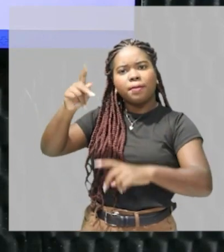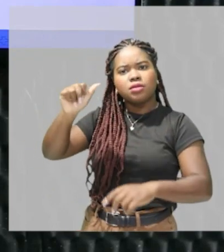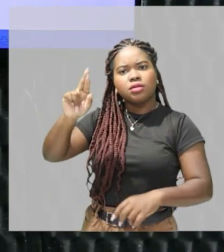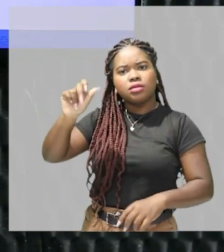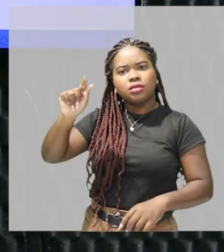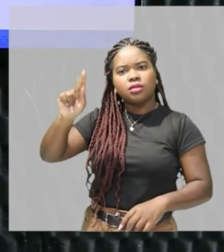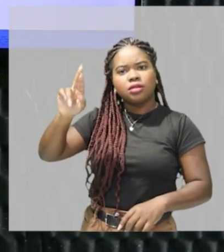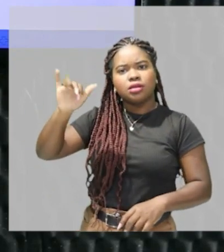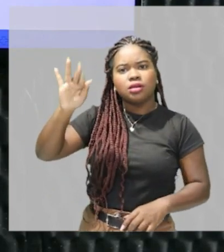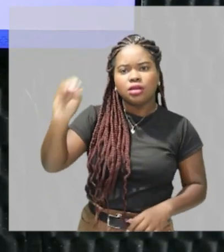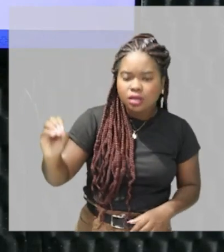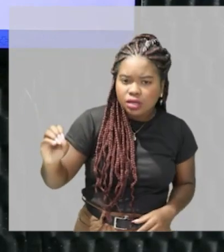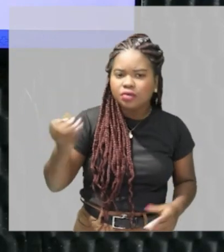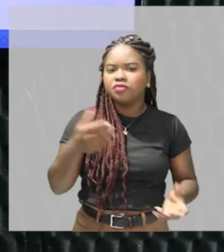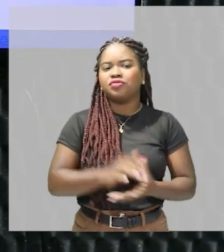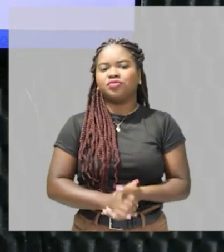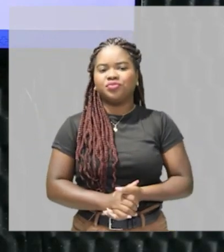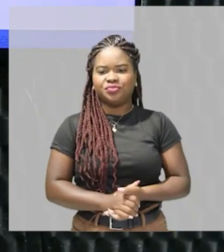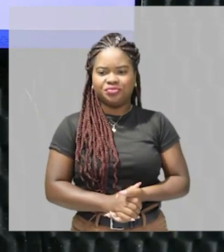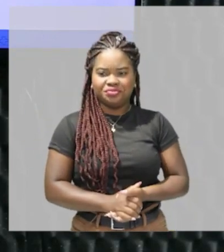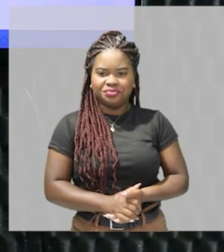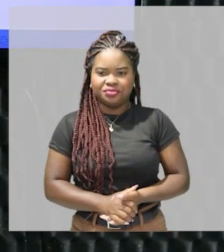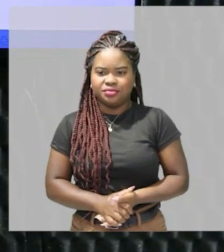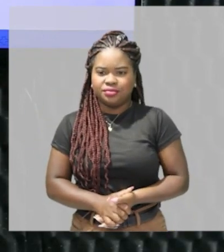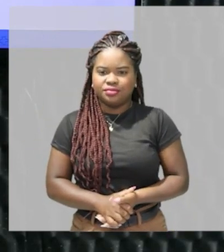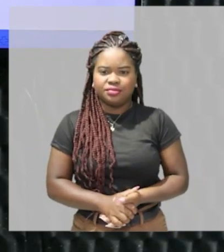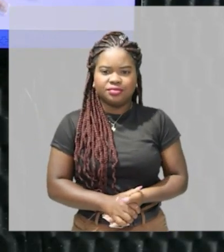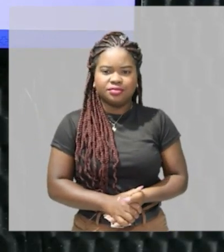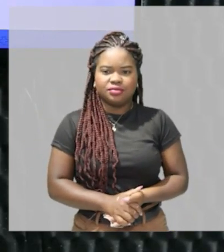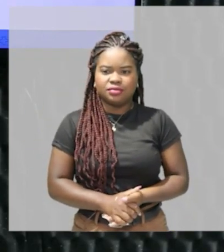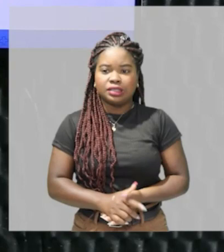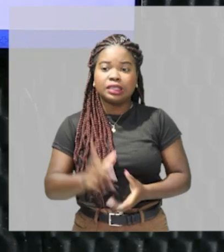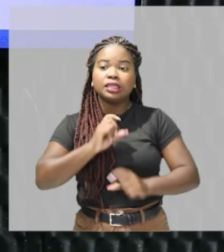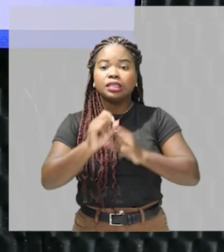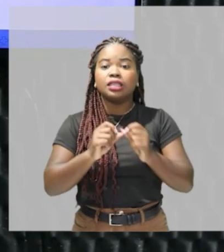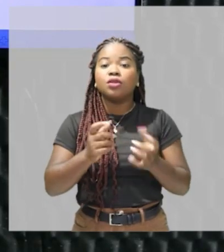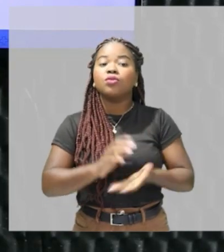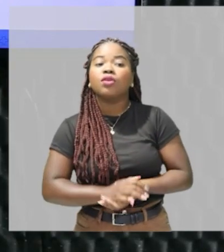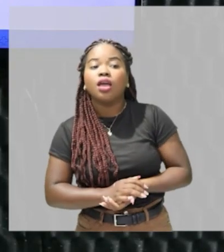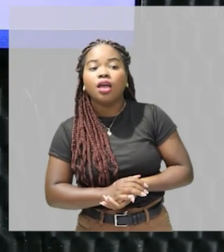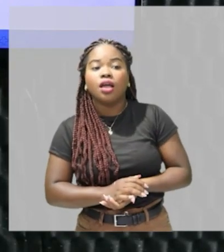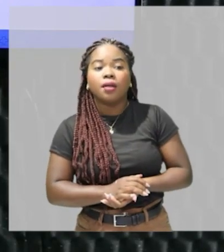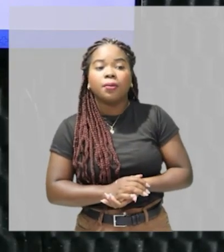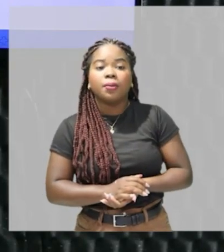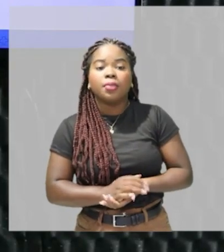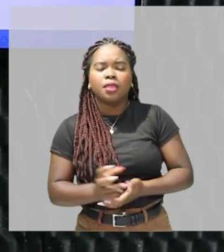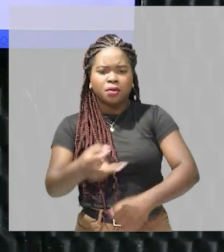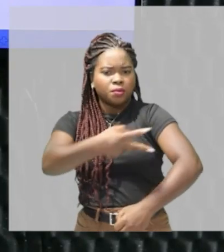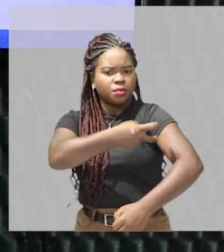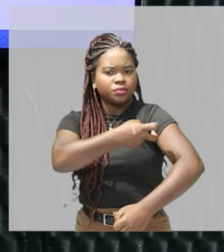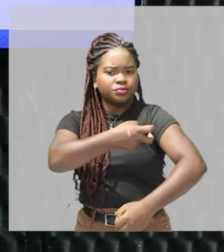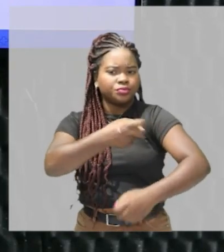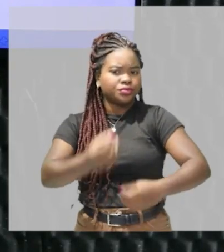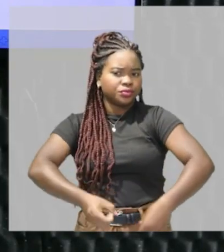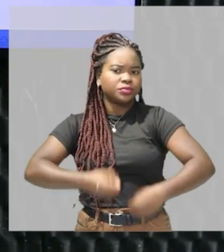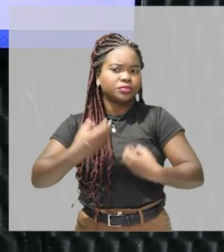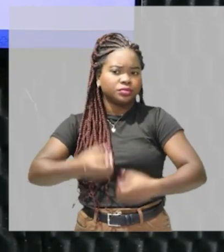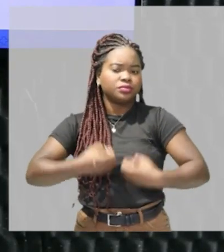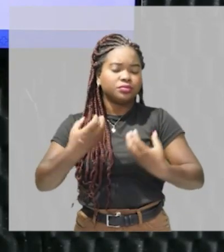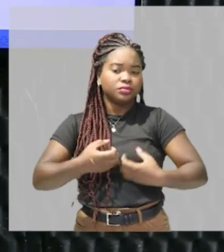do Antibody Producing Vaccine. É uma vacina que tem como objetivo